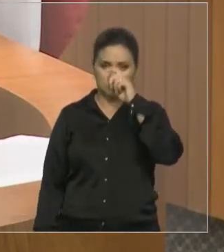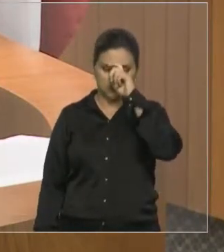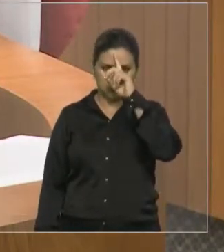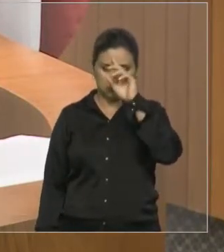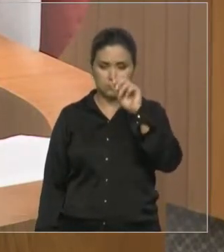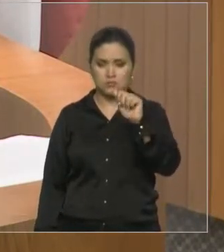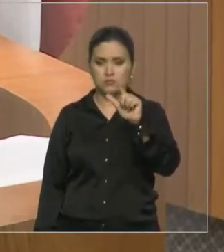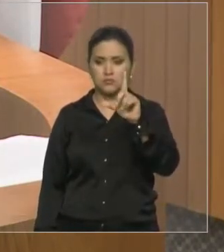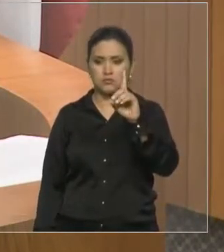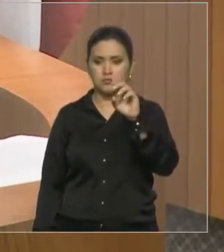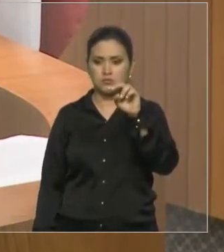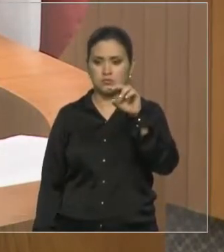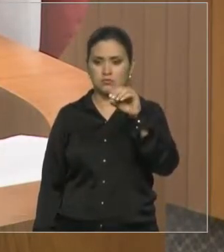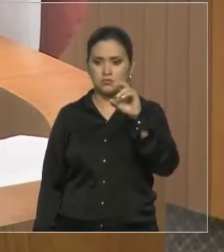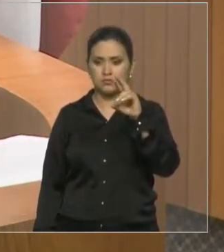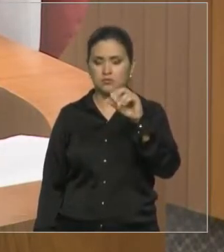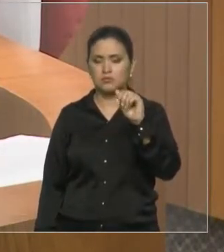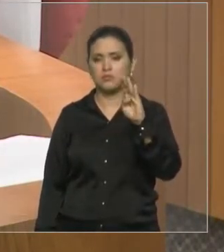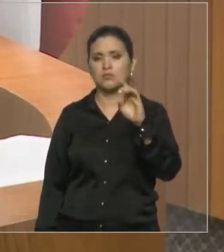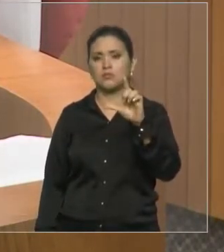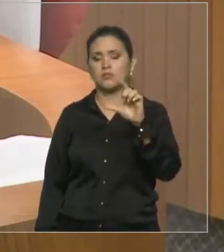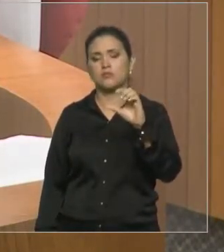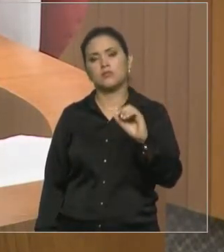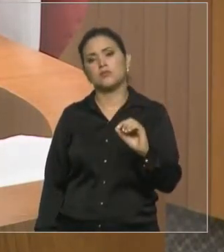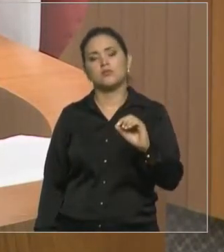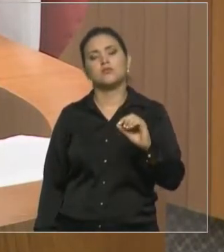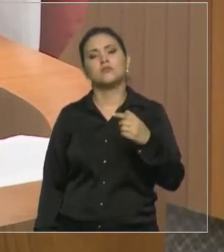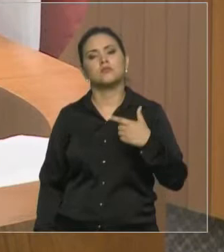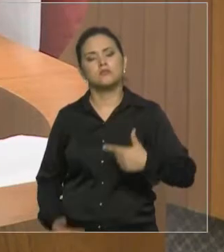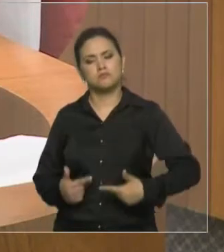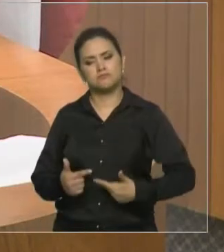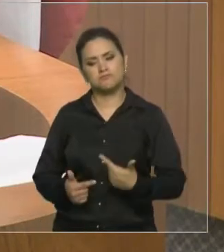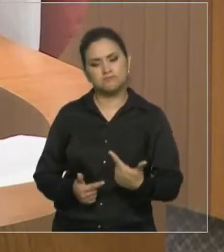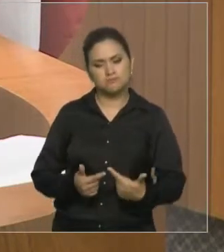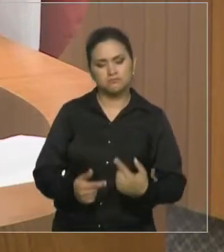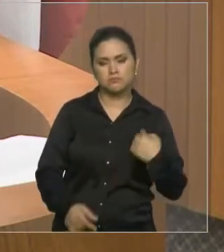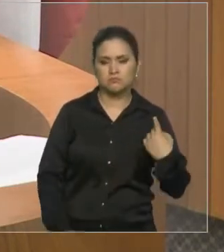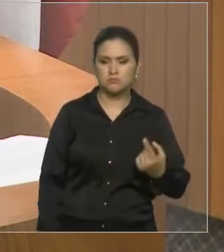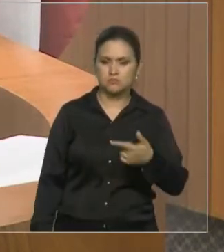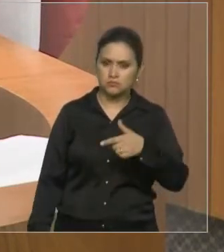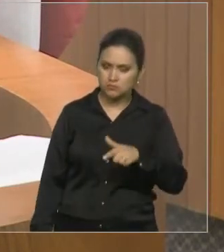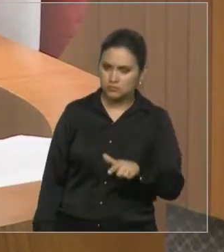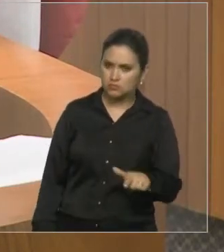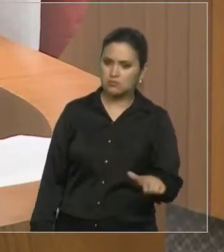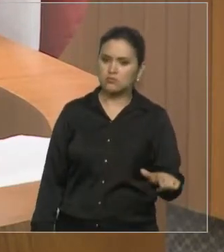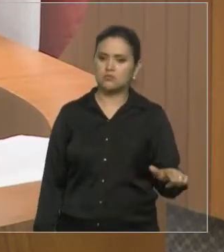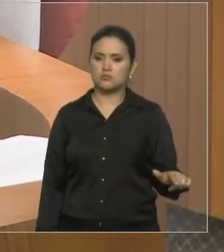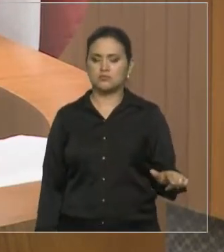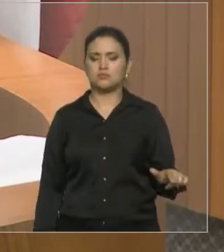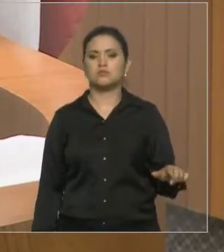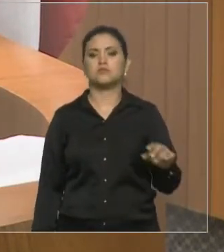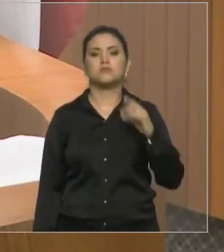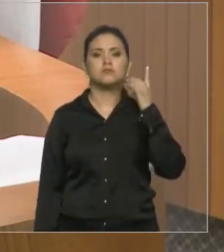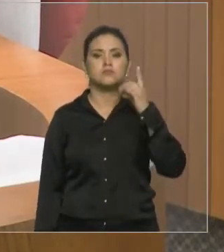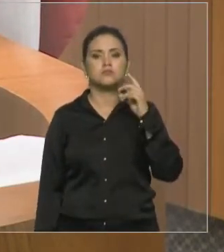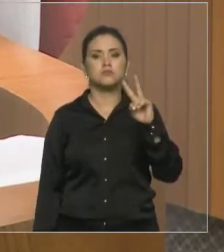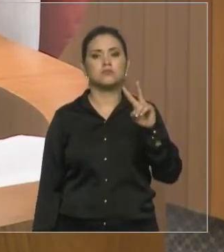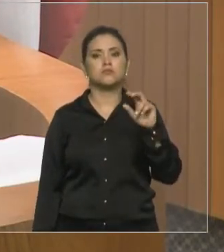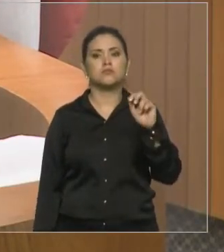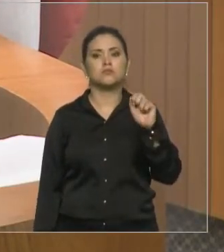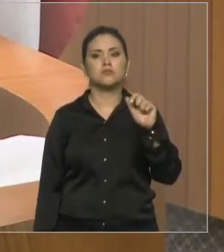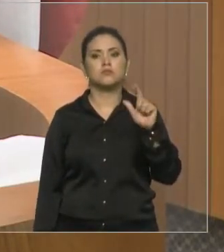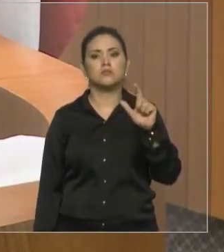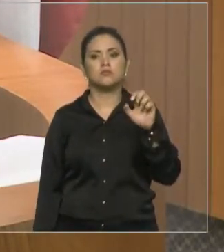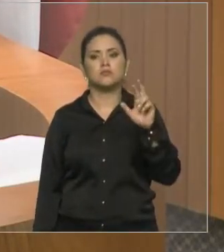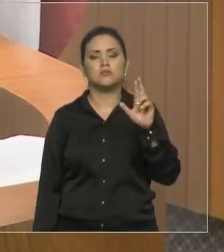não é uma luta que começamos mais porém por conta da deputada valéria não ter sido reeleito essa é uma pauta que ela conduzia aqui retomamos